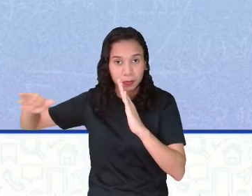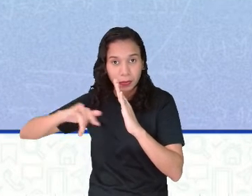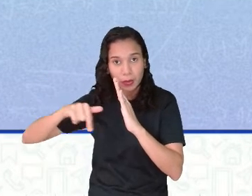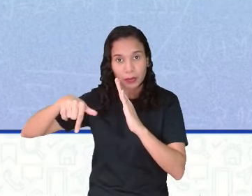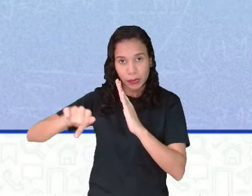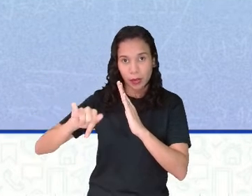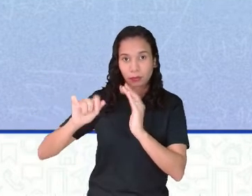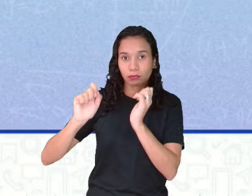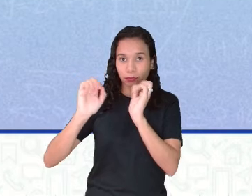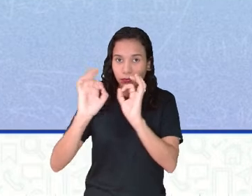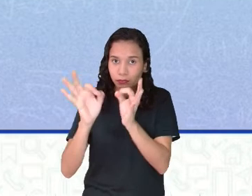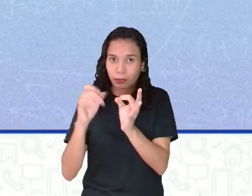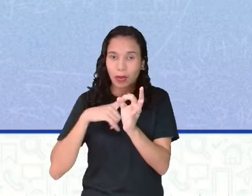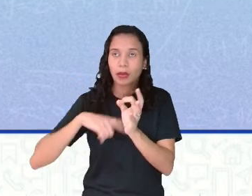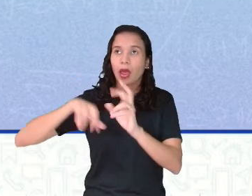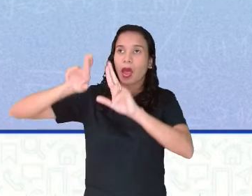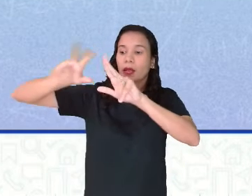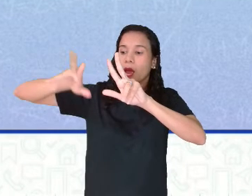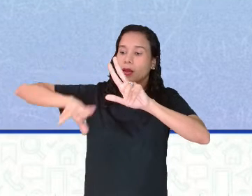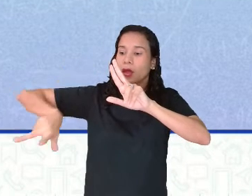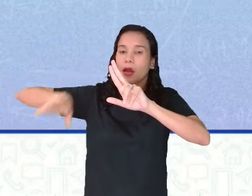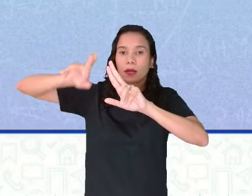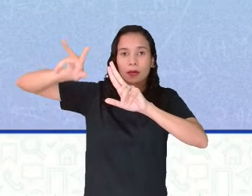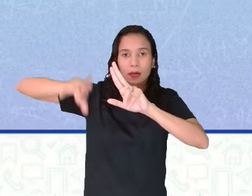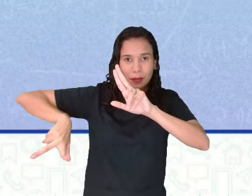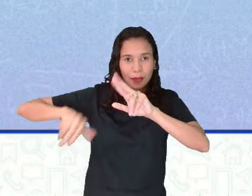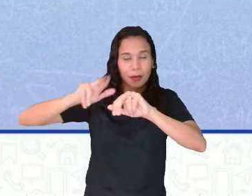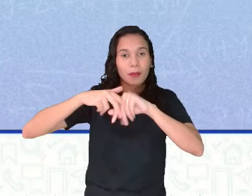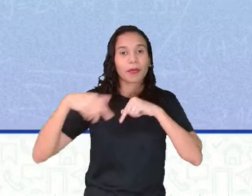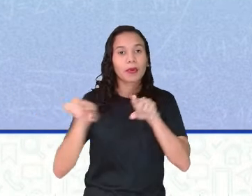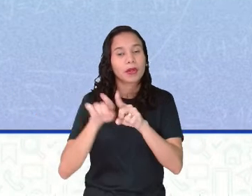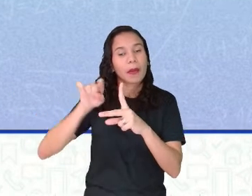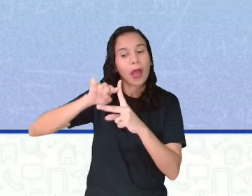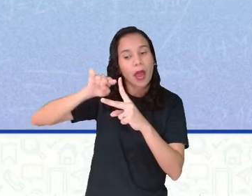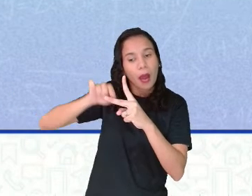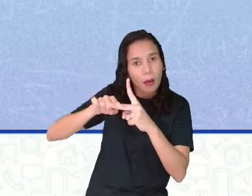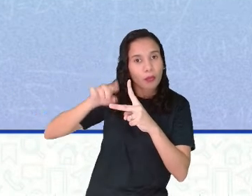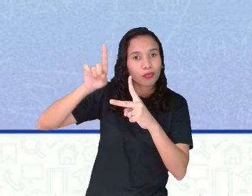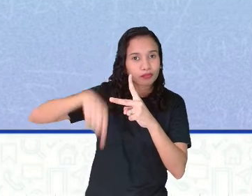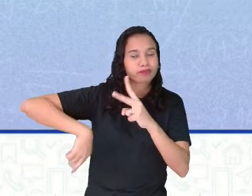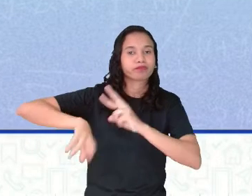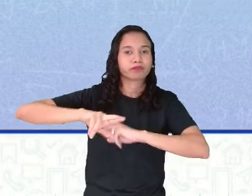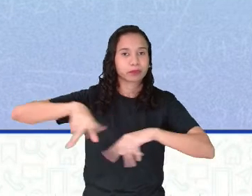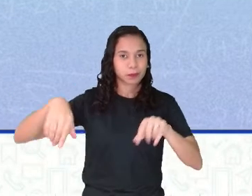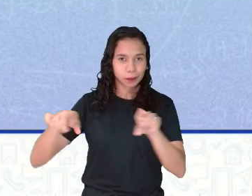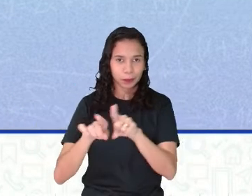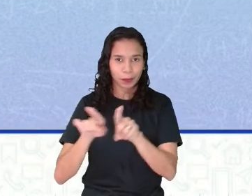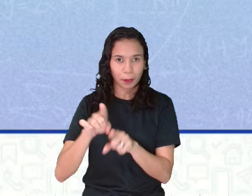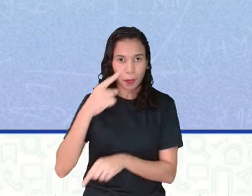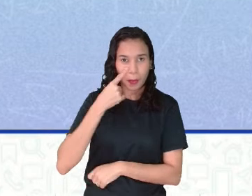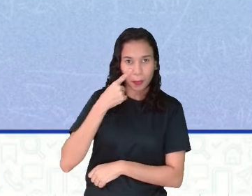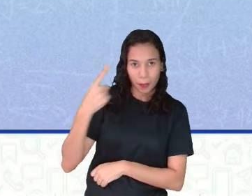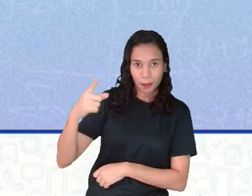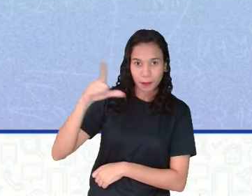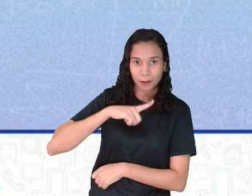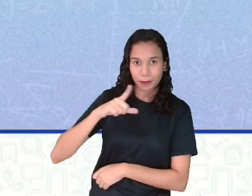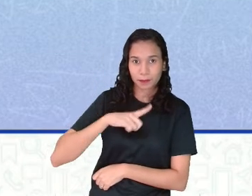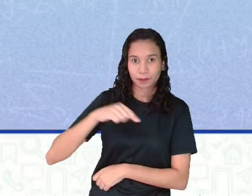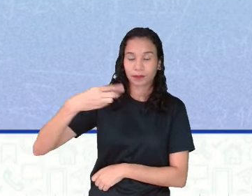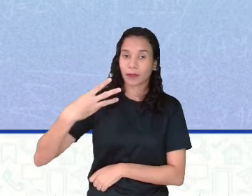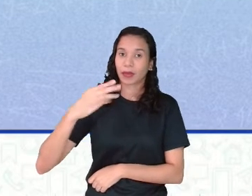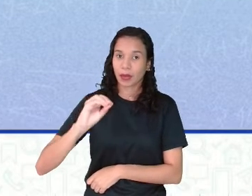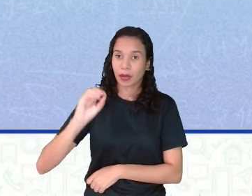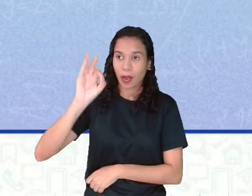7 metros. 3 lados diferentes. E os ângulos também, ó. Aqui eu posso dizer que ele tem